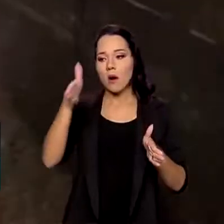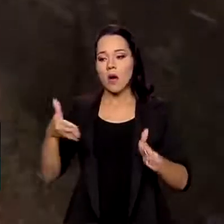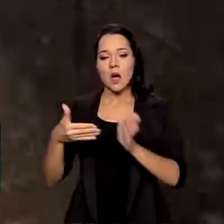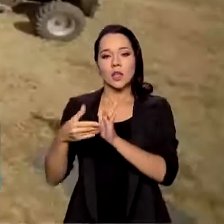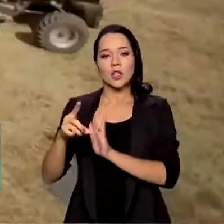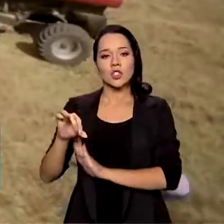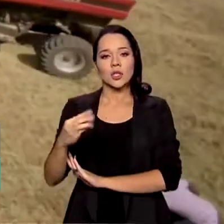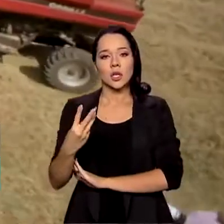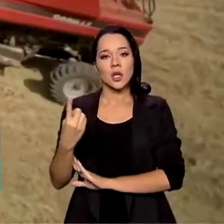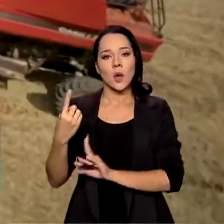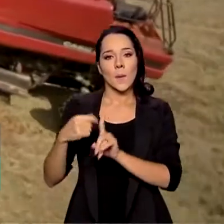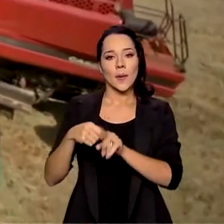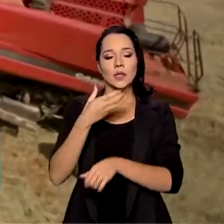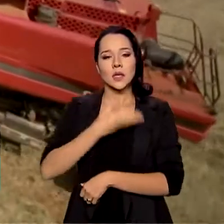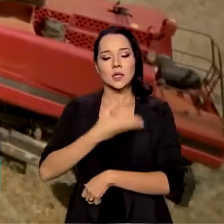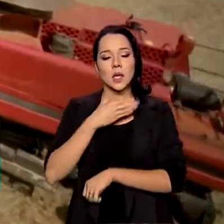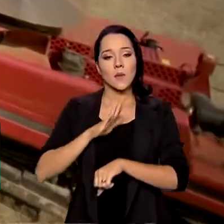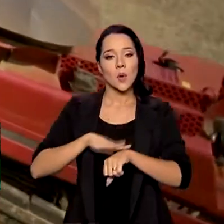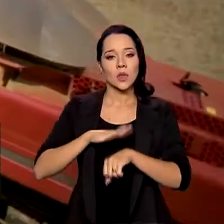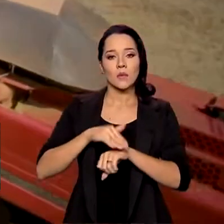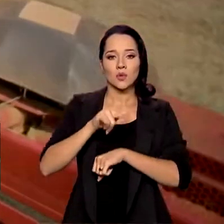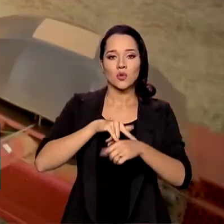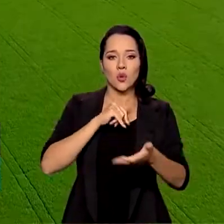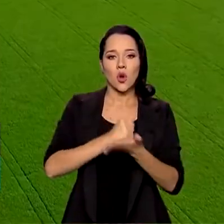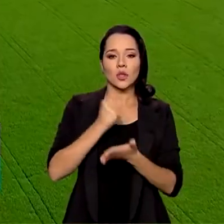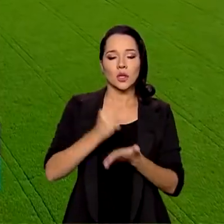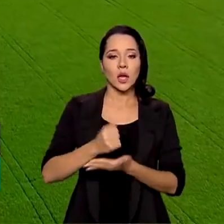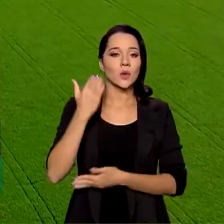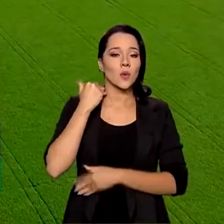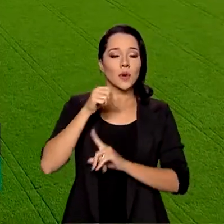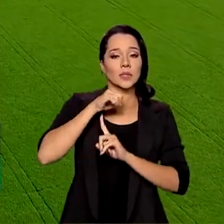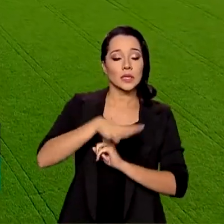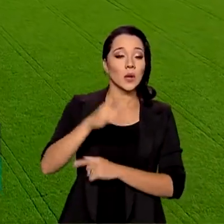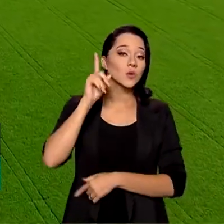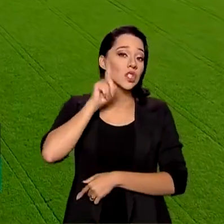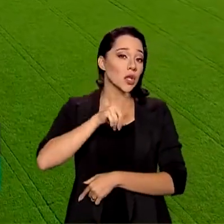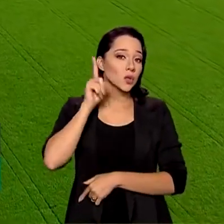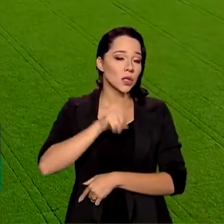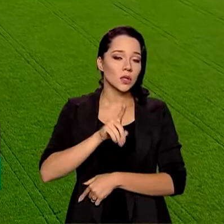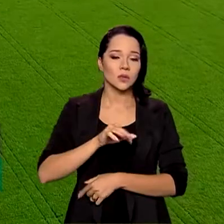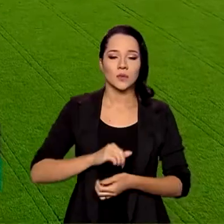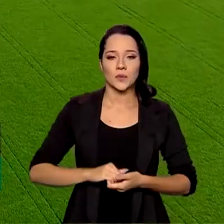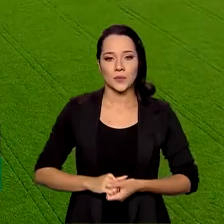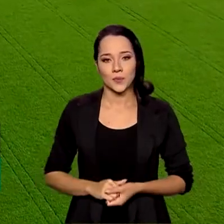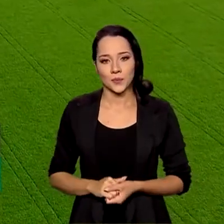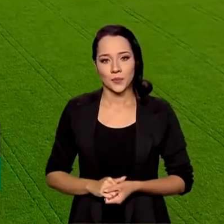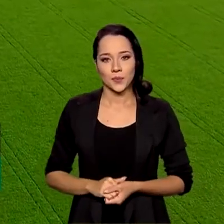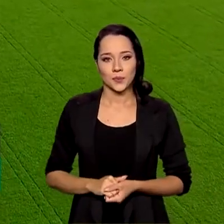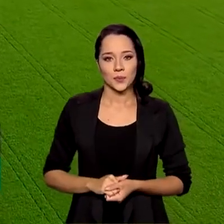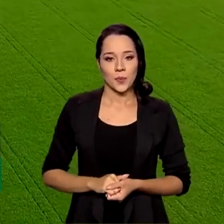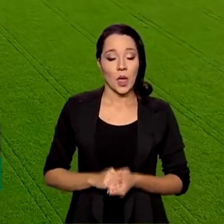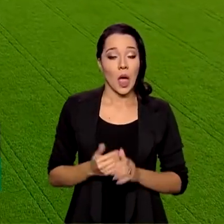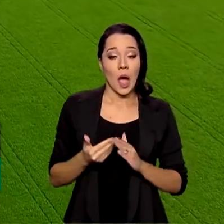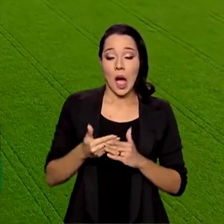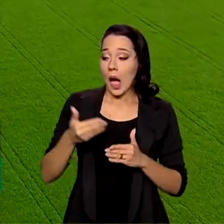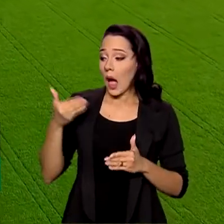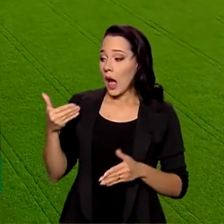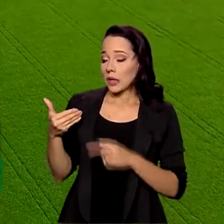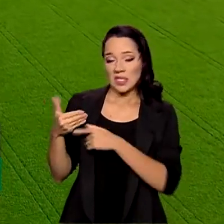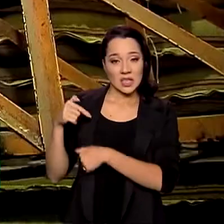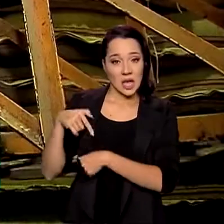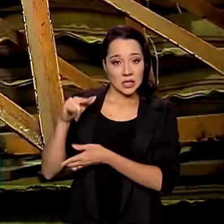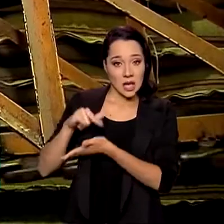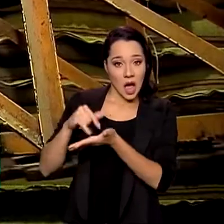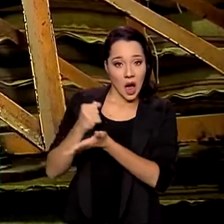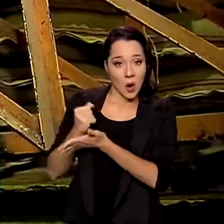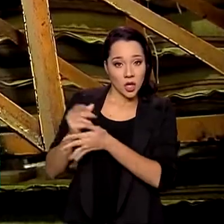31 de dezembro o prazo de um contrato com o Banco Central dos Estados Unidos, o Federal Reserve. Anteriormente, esse